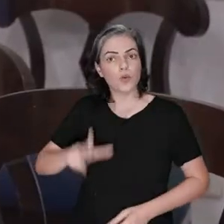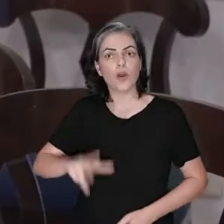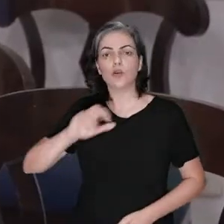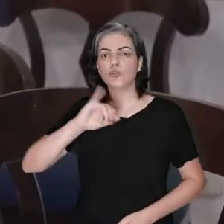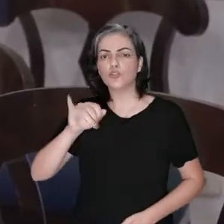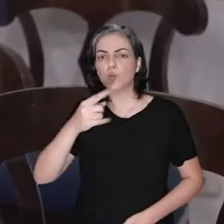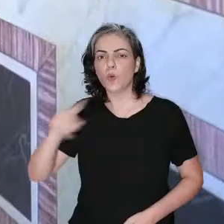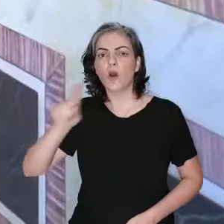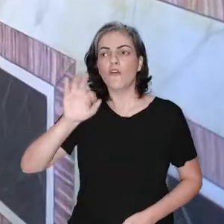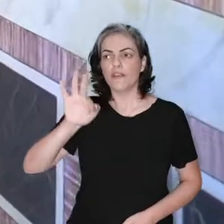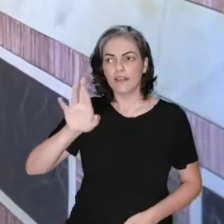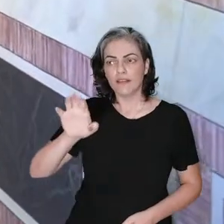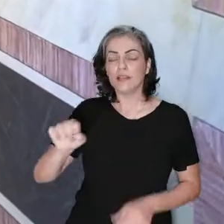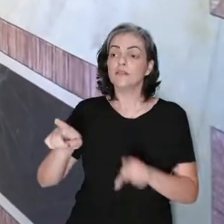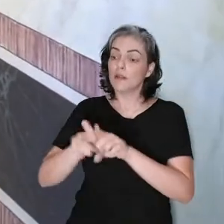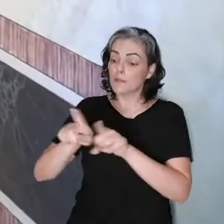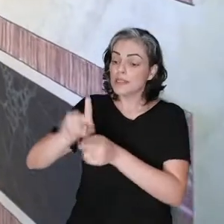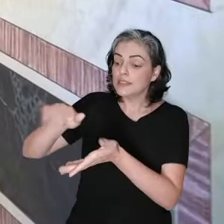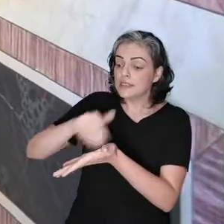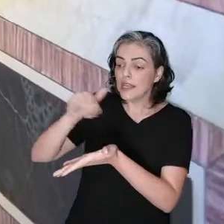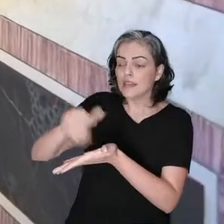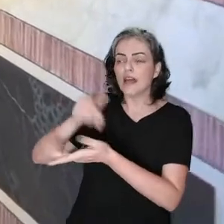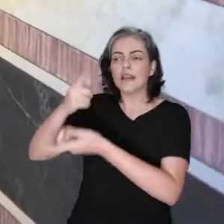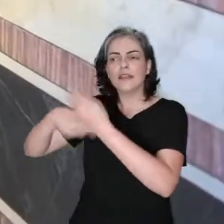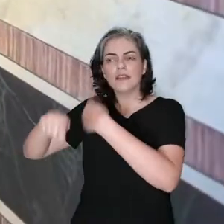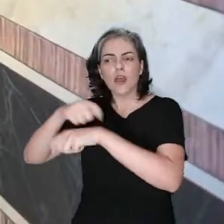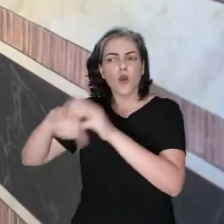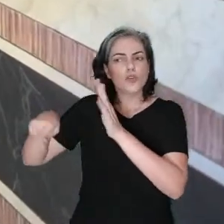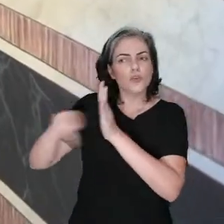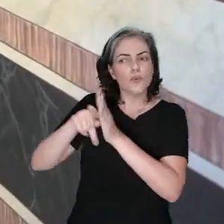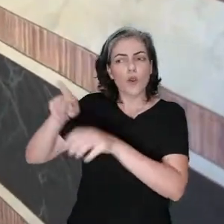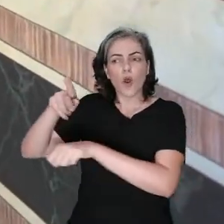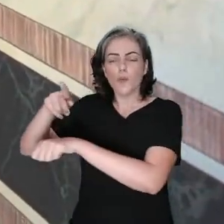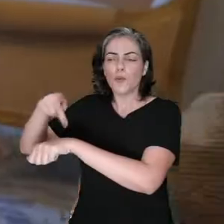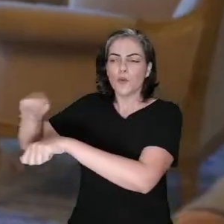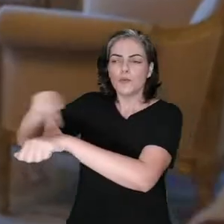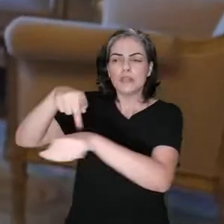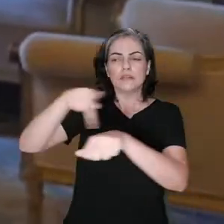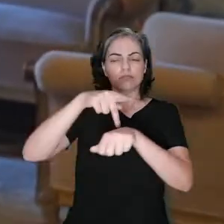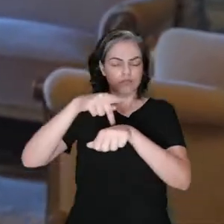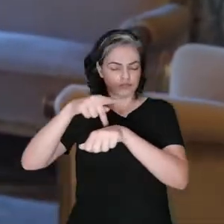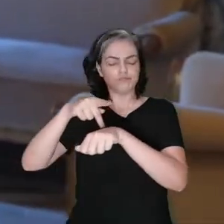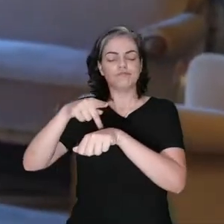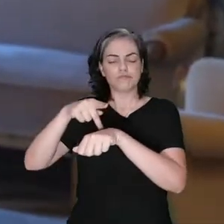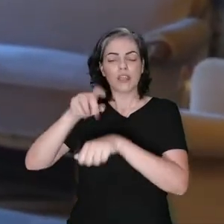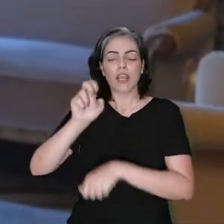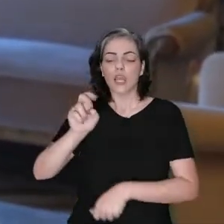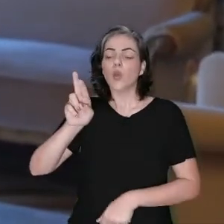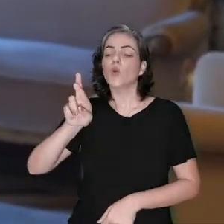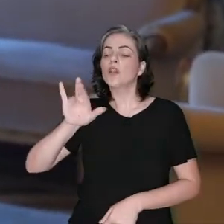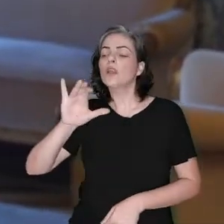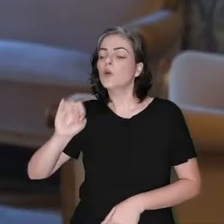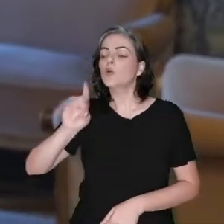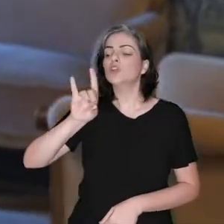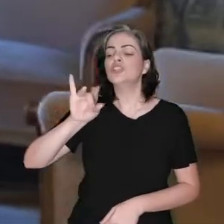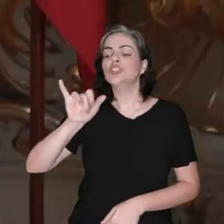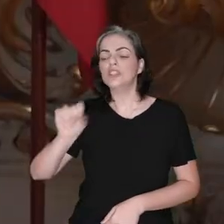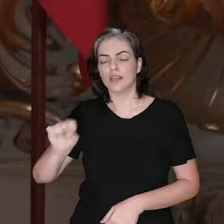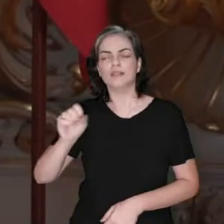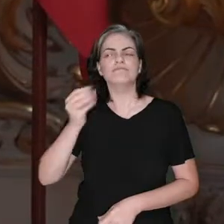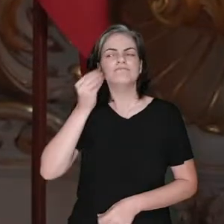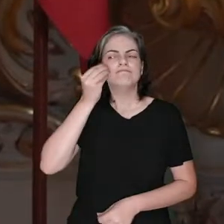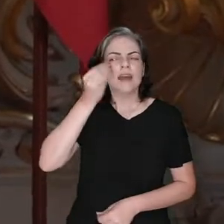João Fernandes, e com o secretário de Internacionalização do Ministério dos Negócios Estrangeiros, Eurico Dias, com o objetivo de